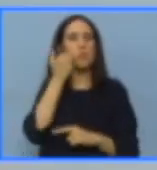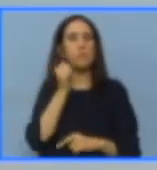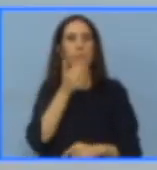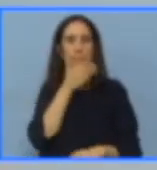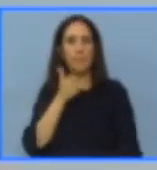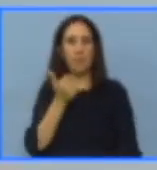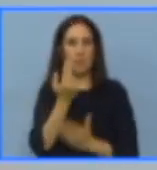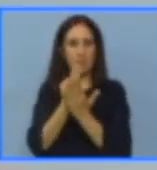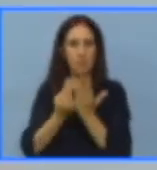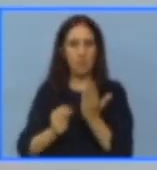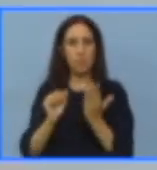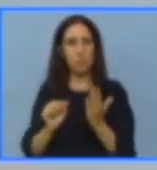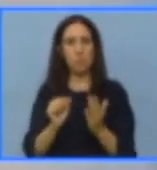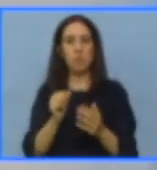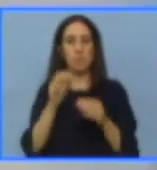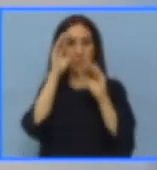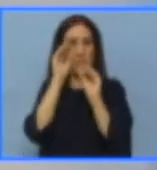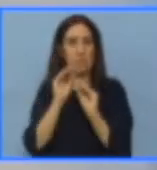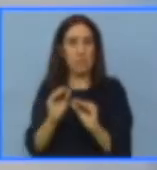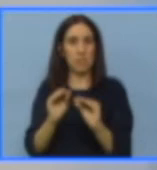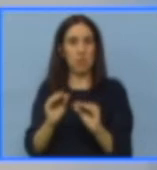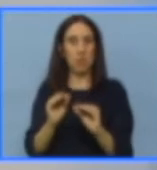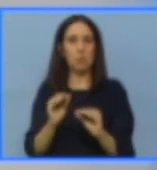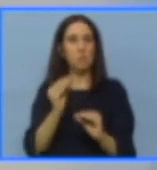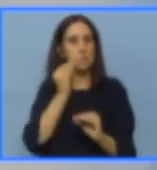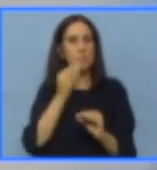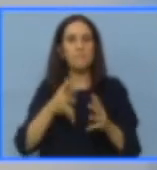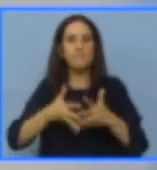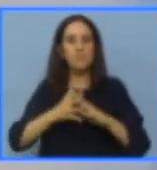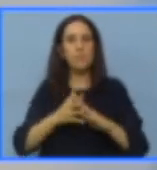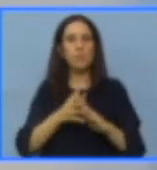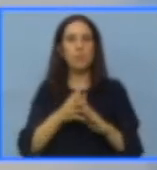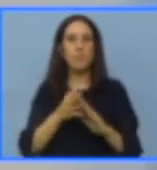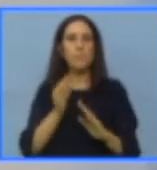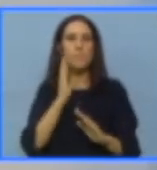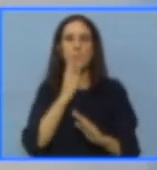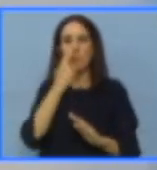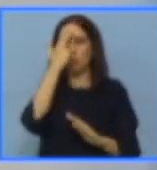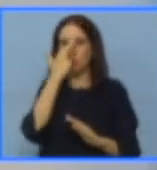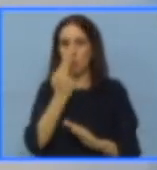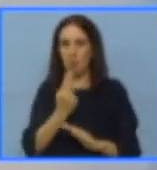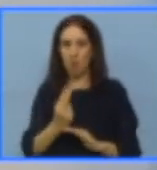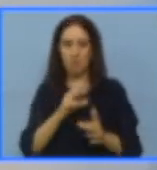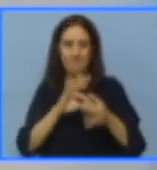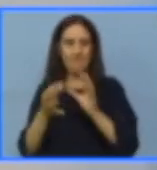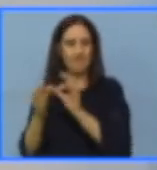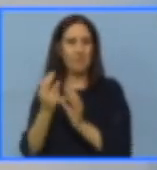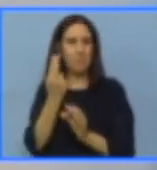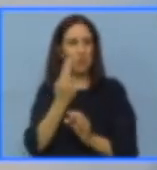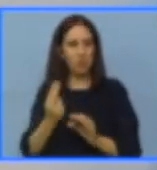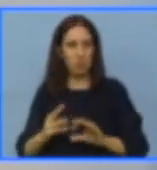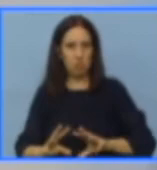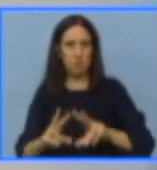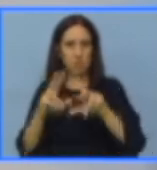e didático, naturalmente que o discurso está muito estruturado em torno dos capítulos da história da arte e da evolução estética.